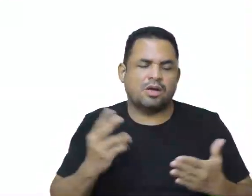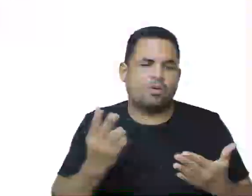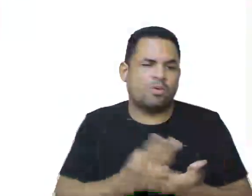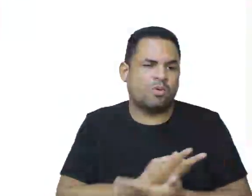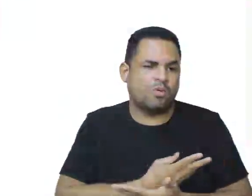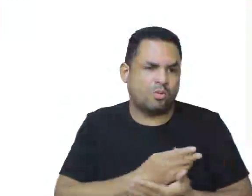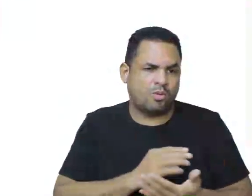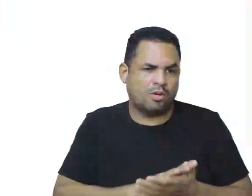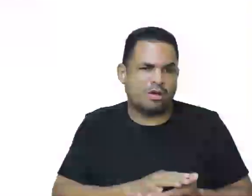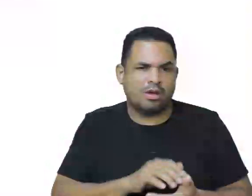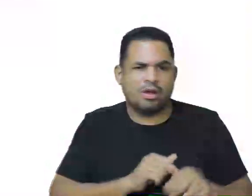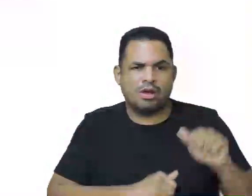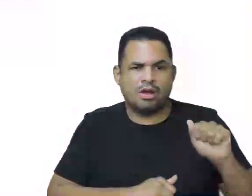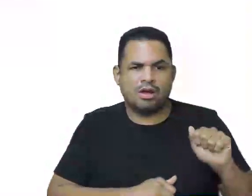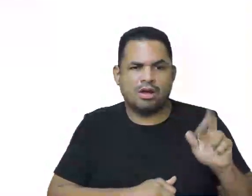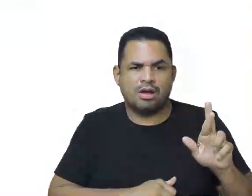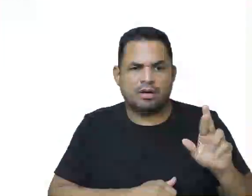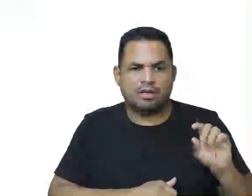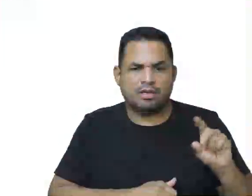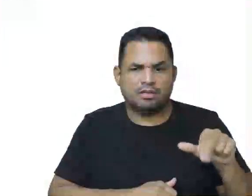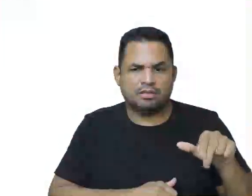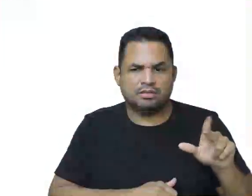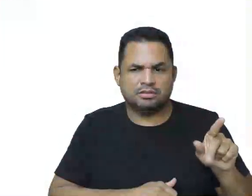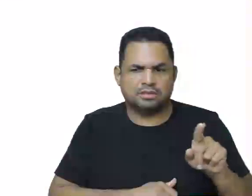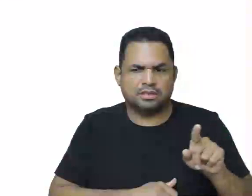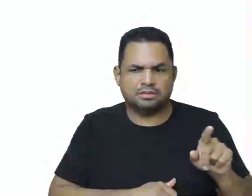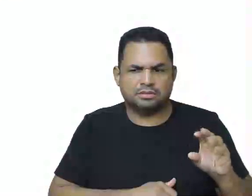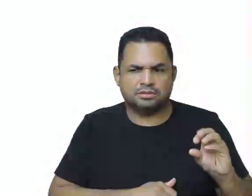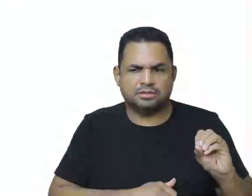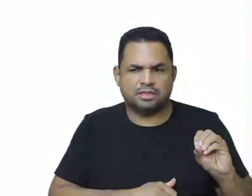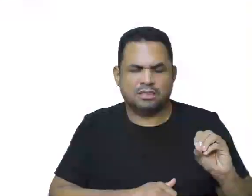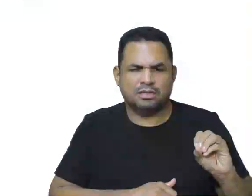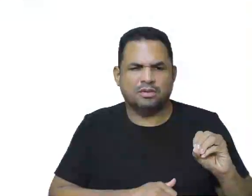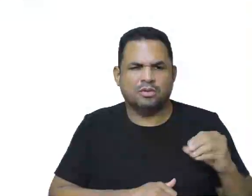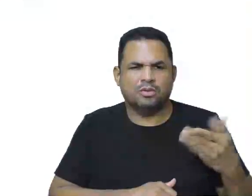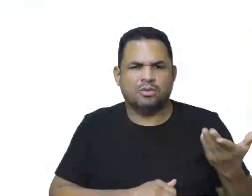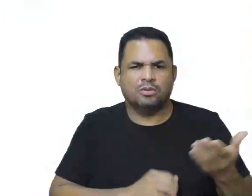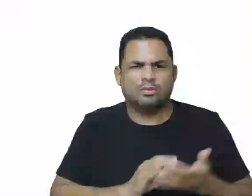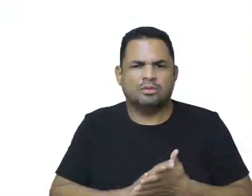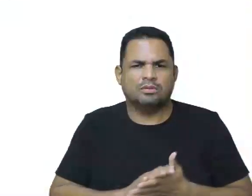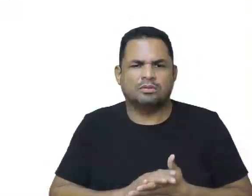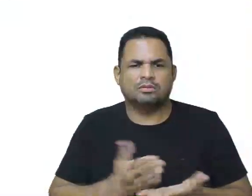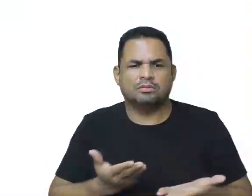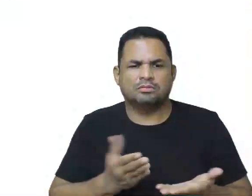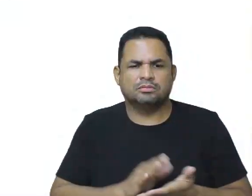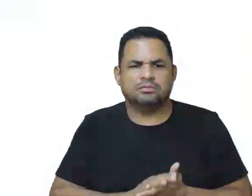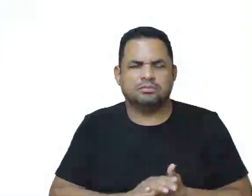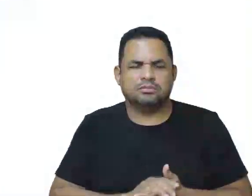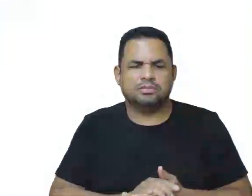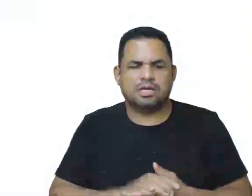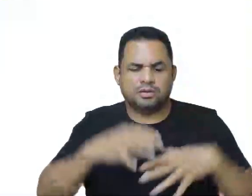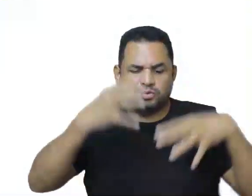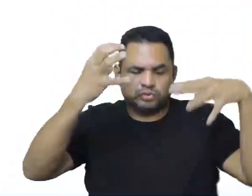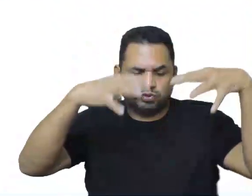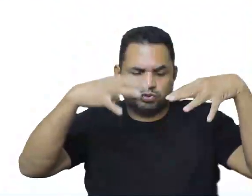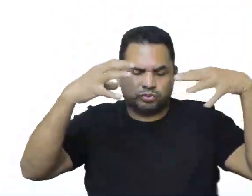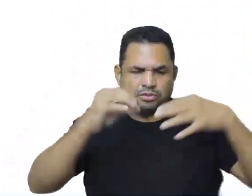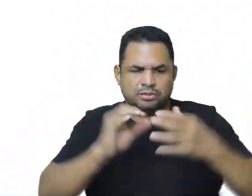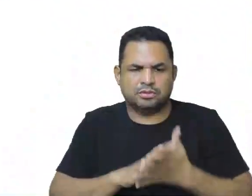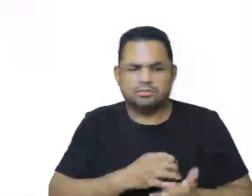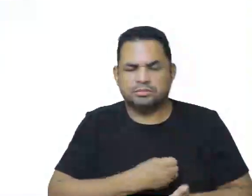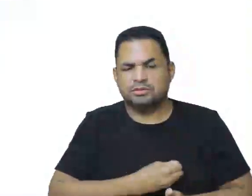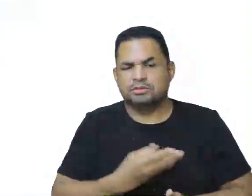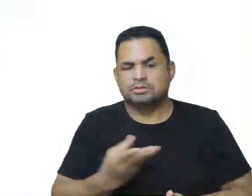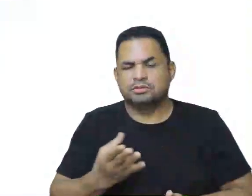acontecendo arenização e desertificação, certamente será o regime pluvial.